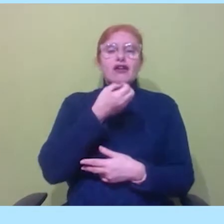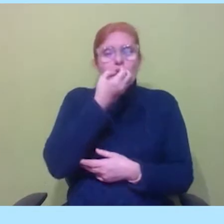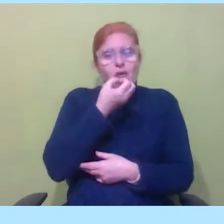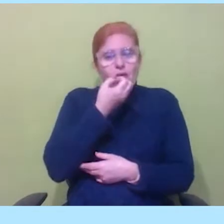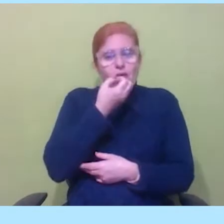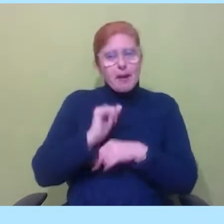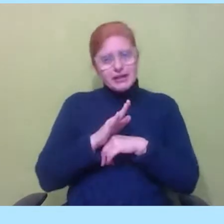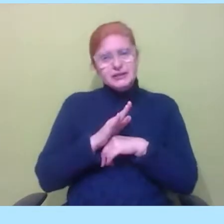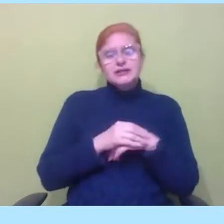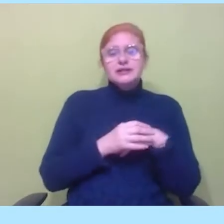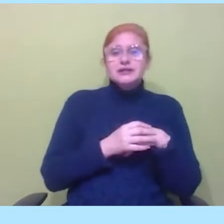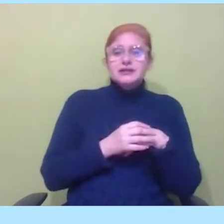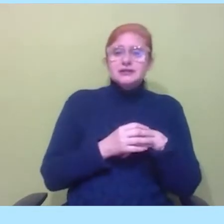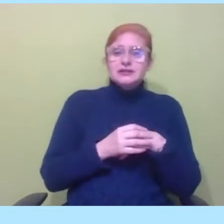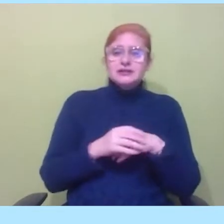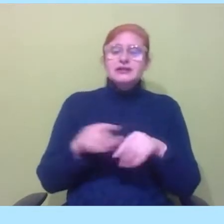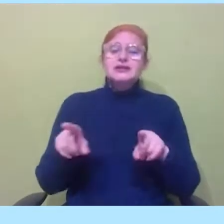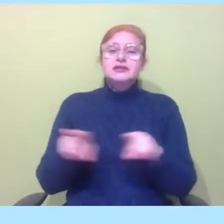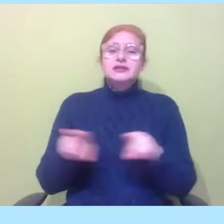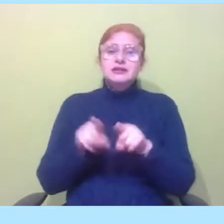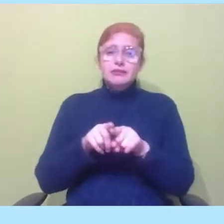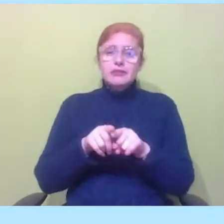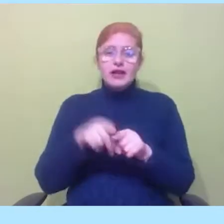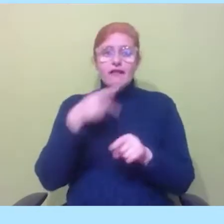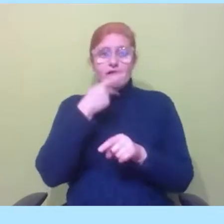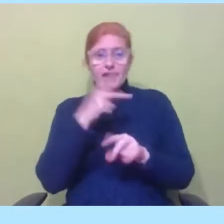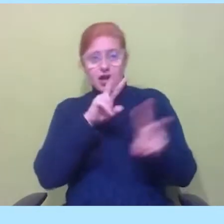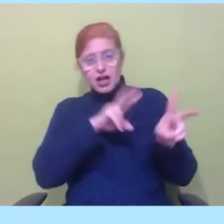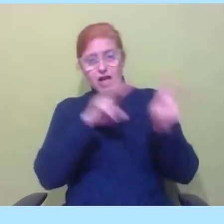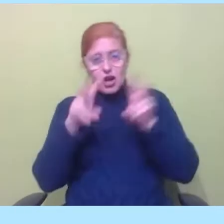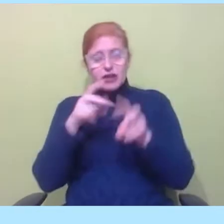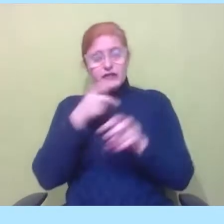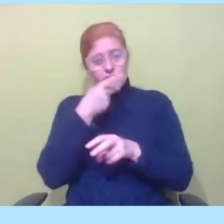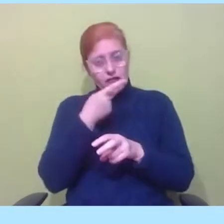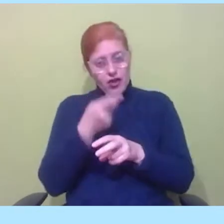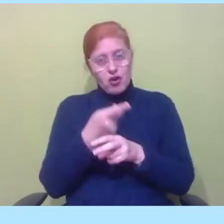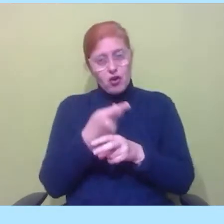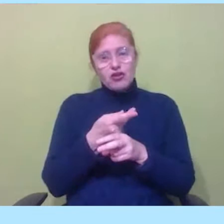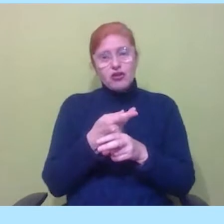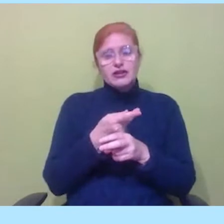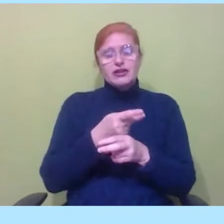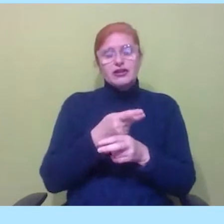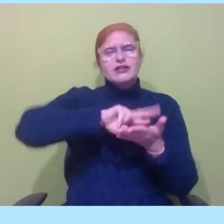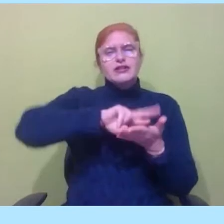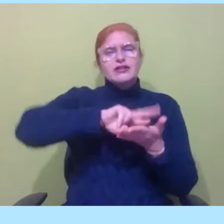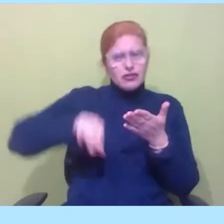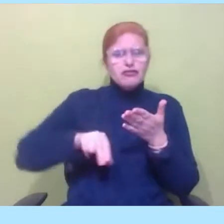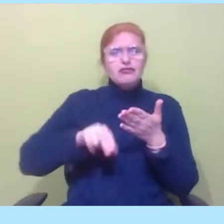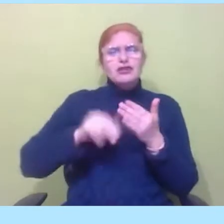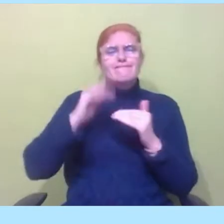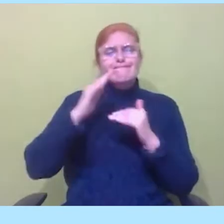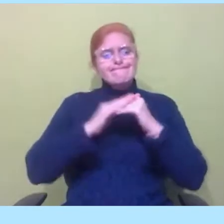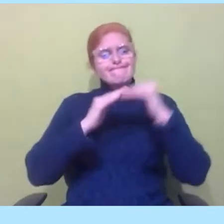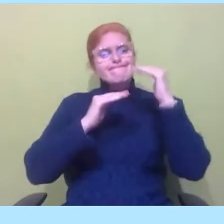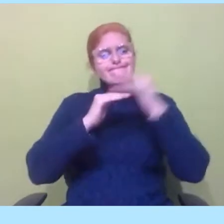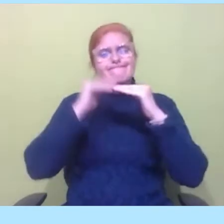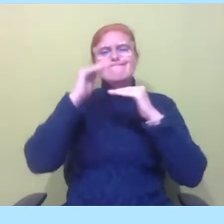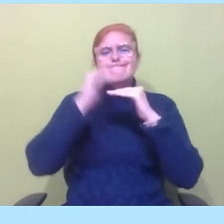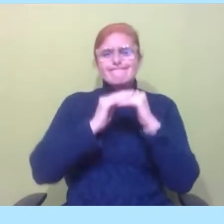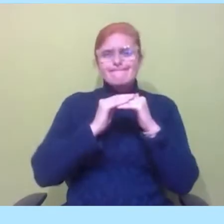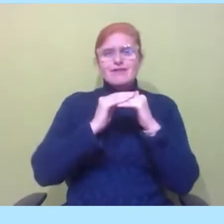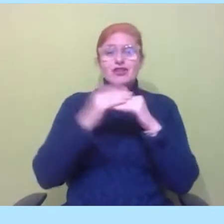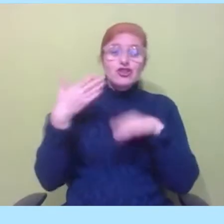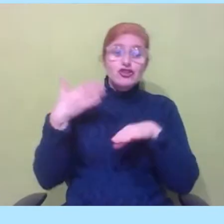Comentando sobre isso, né, isso que você fala, né, eu acho que são várias camadas que a gente tem quando a gente ocupa esses ambientes digitais, né,